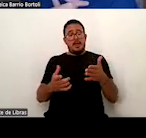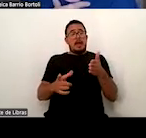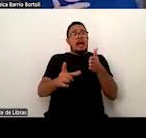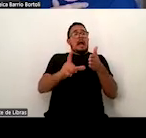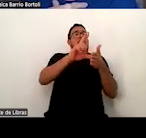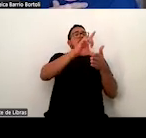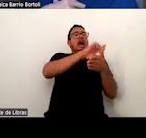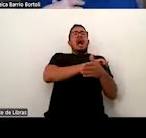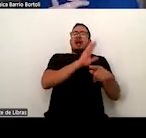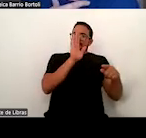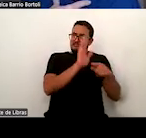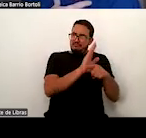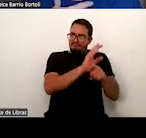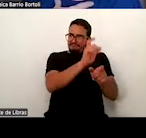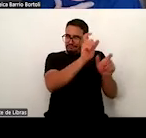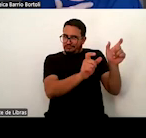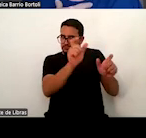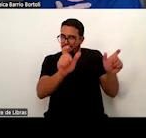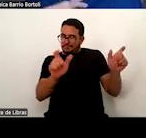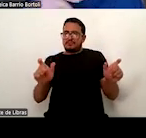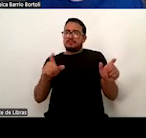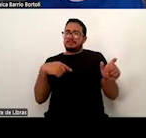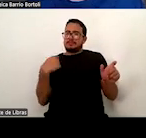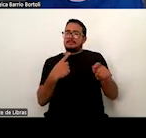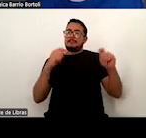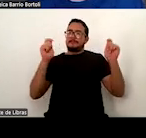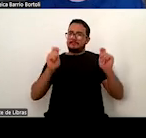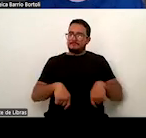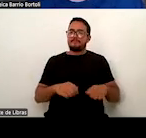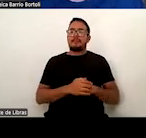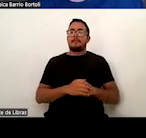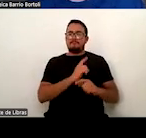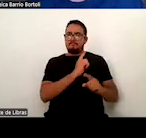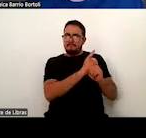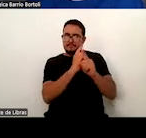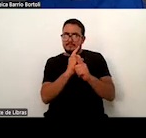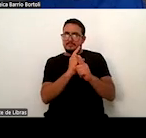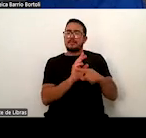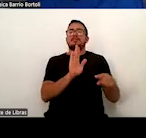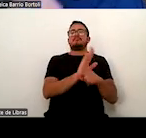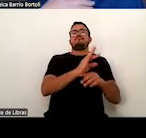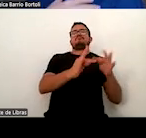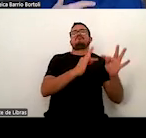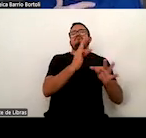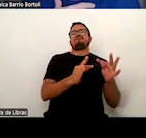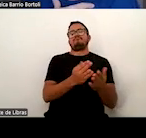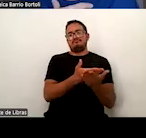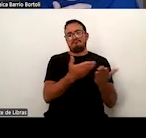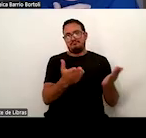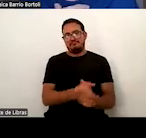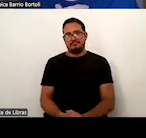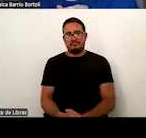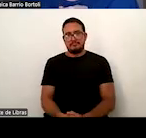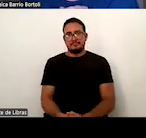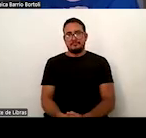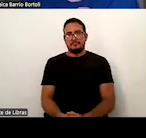para a gente poder fazer o rastreamento e o tratamento deles. E o que que é a prevenção primária? Como é